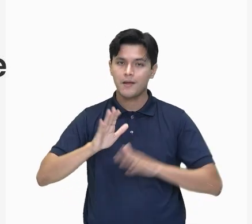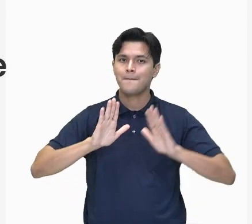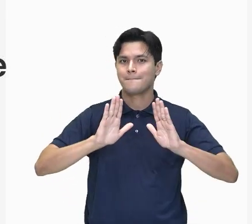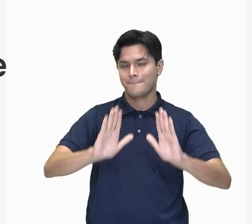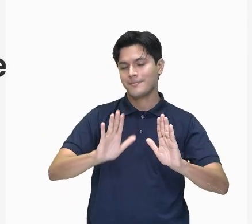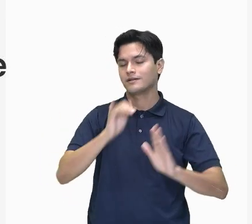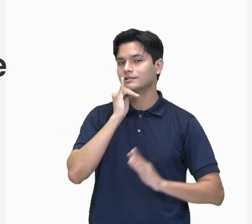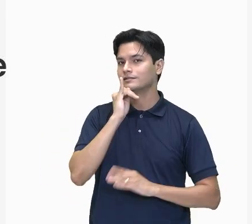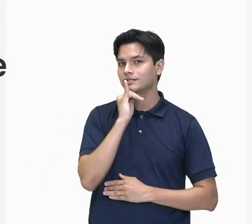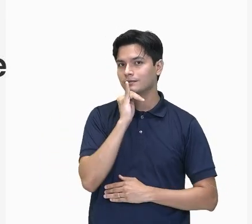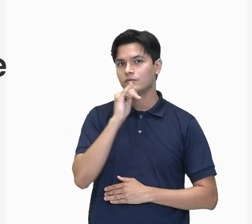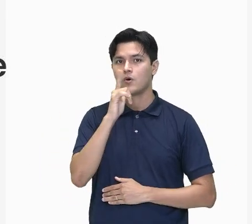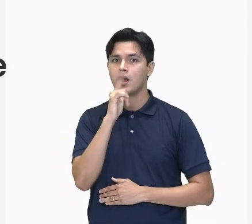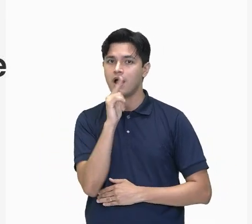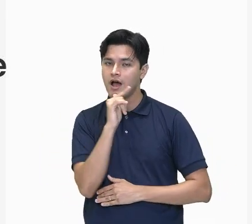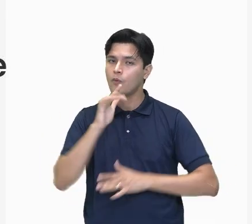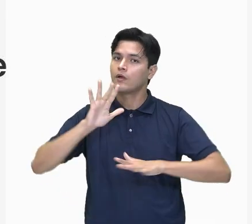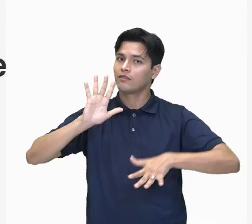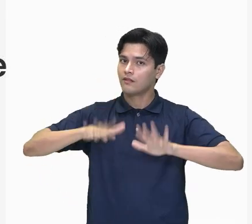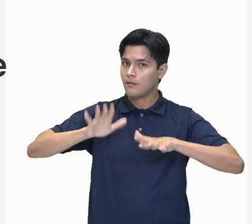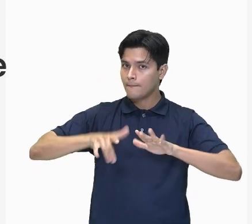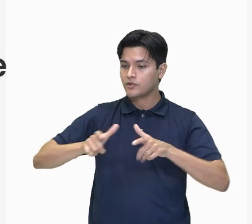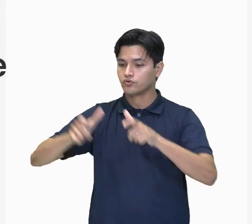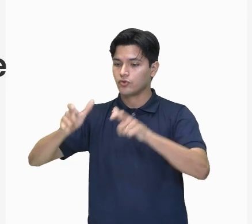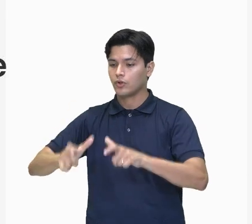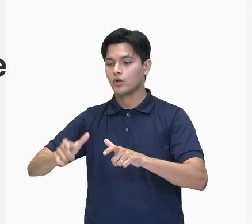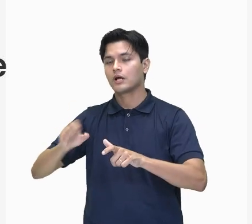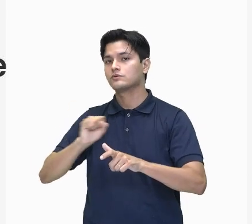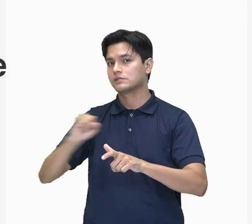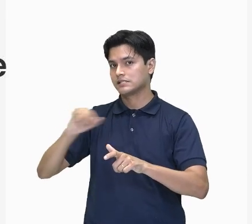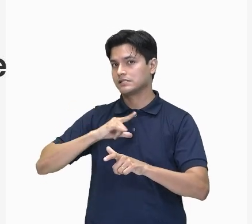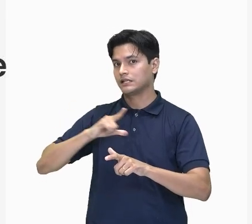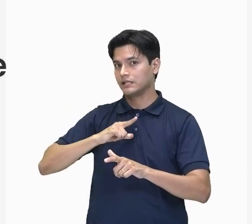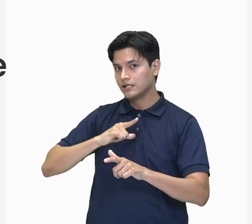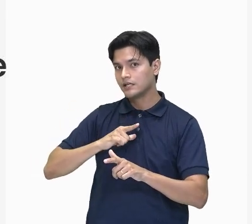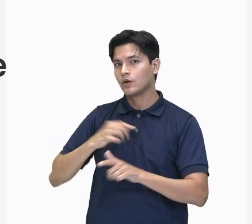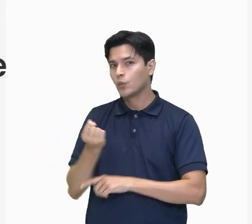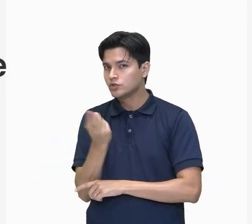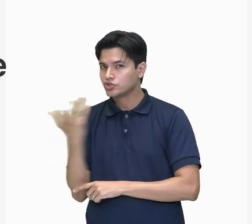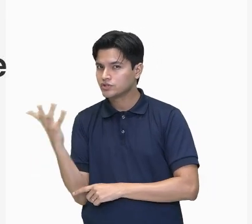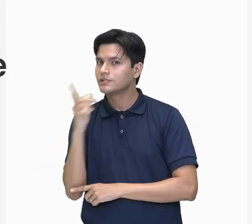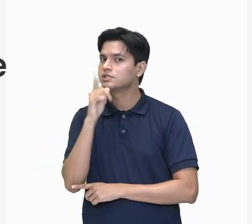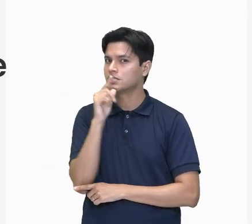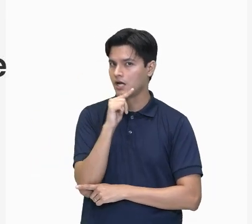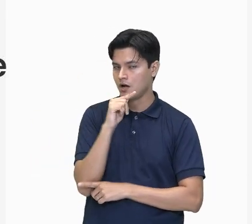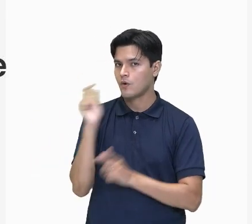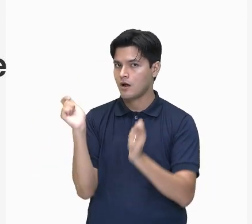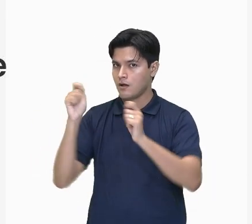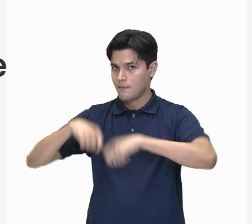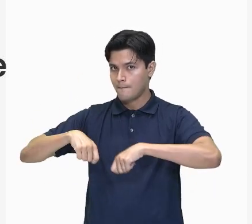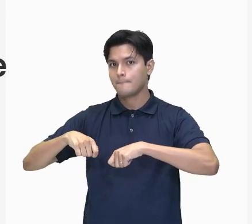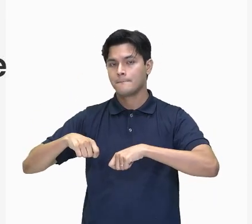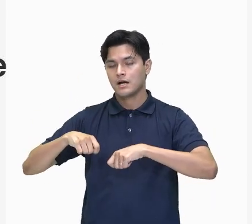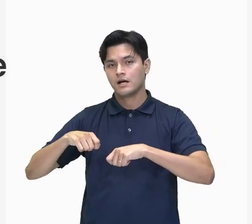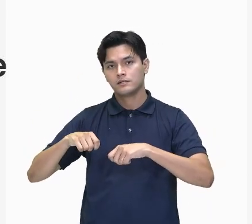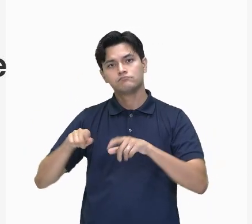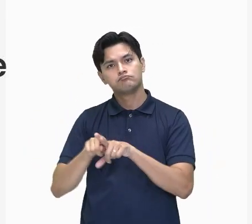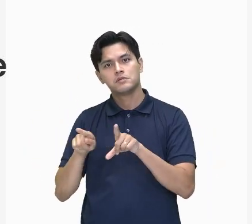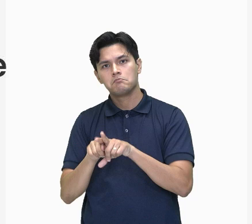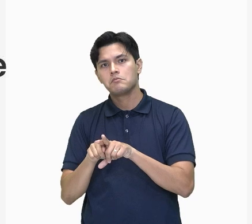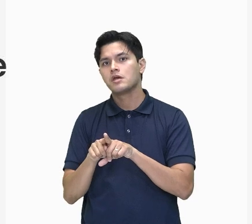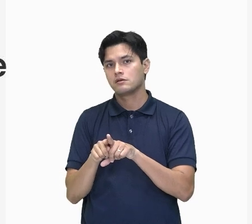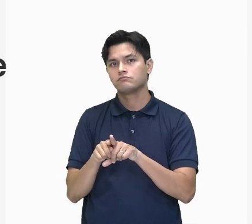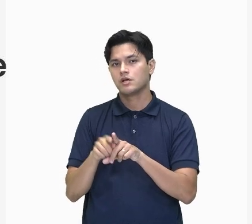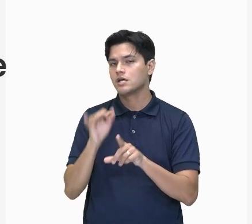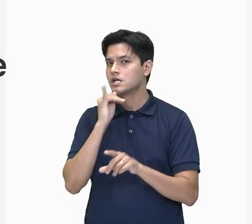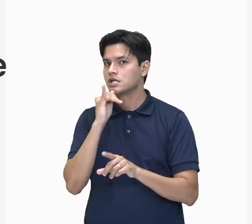a determinada região vai ter um volume de água suficiente, né? E outras questões, como, por exemplo, temperatura interna